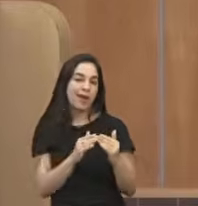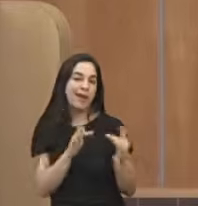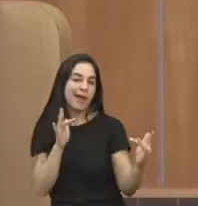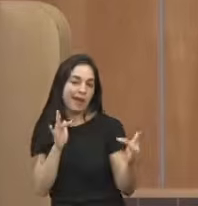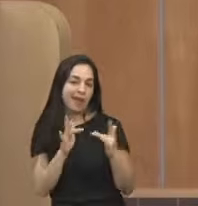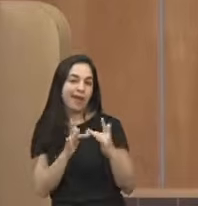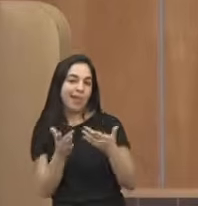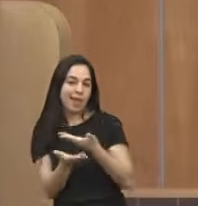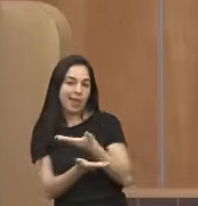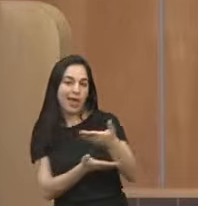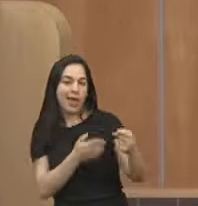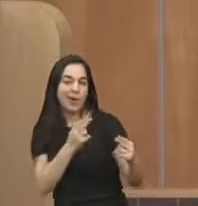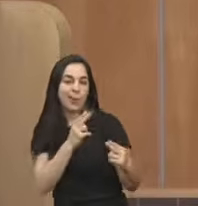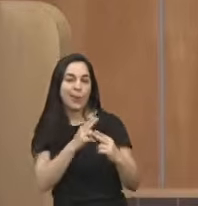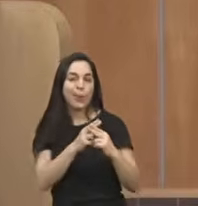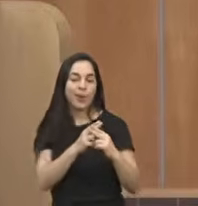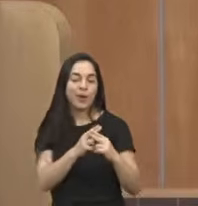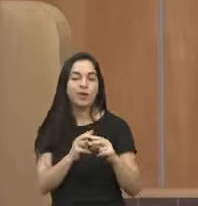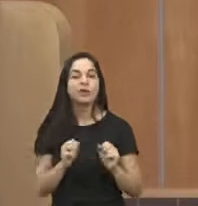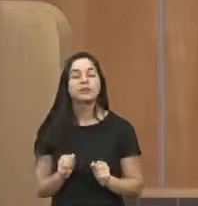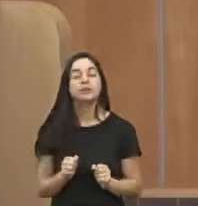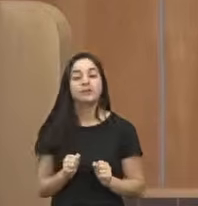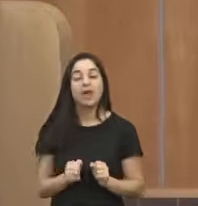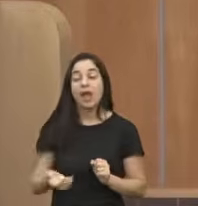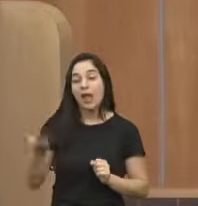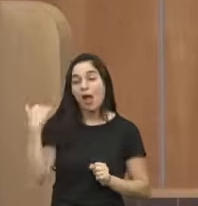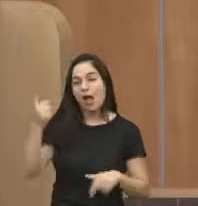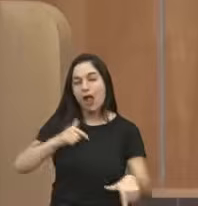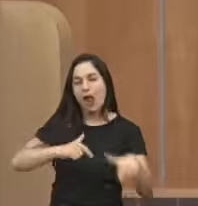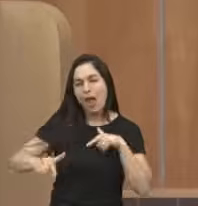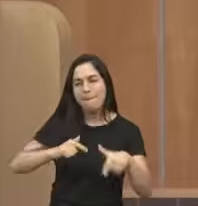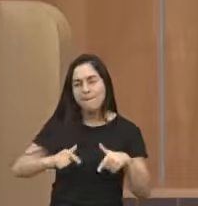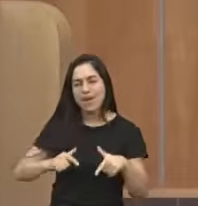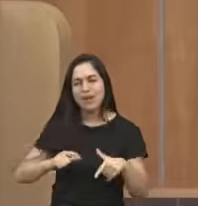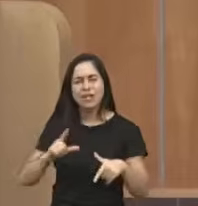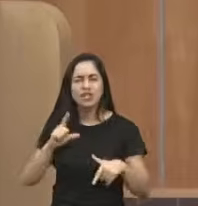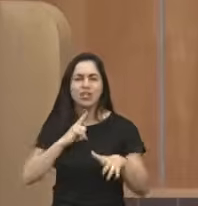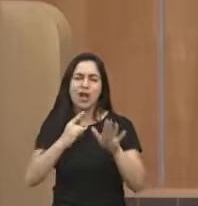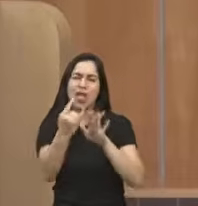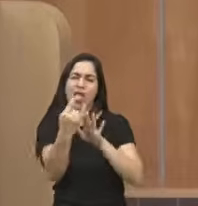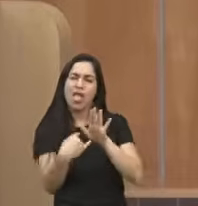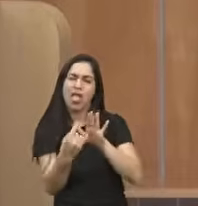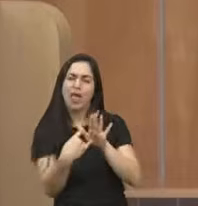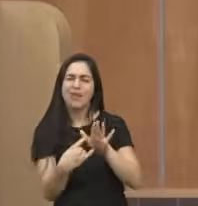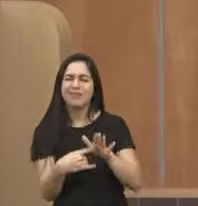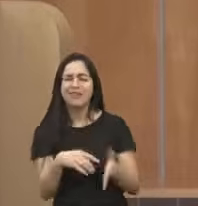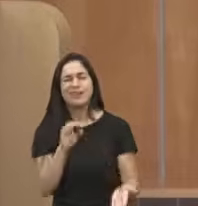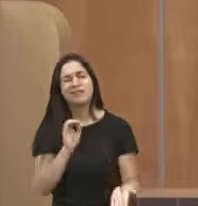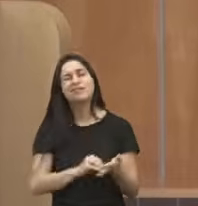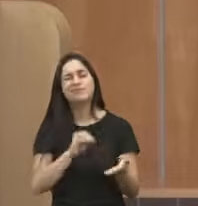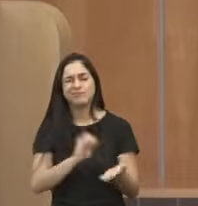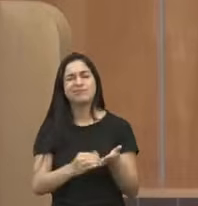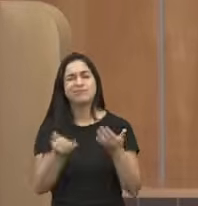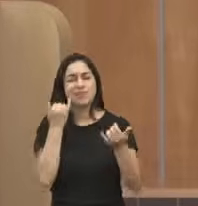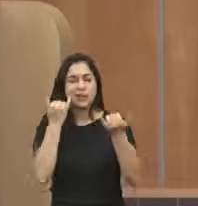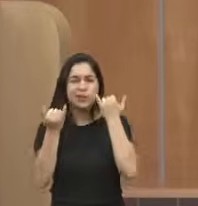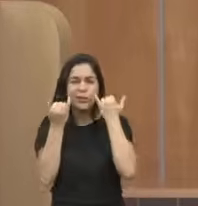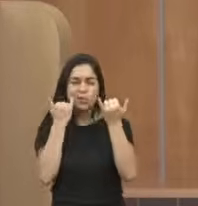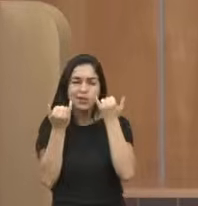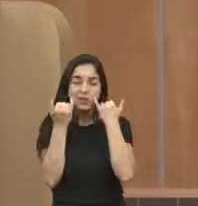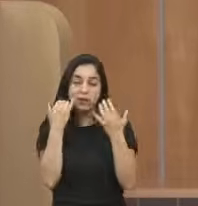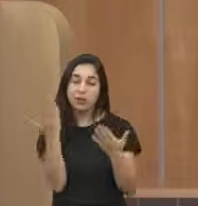Federal. Antigamente, um trabalho muito burocrático, sem informatização. Então, bem